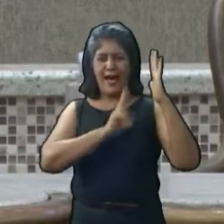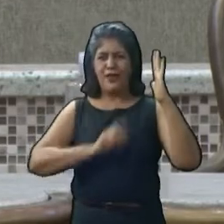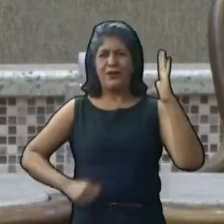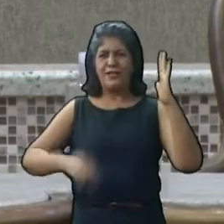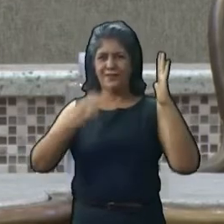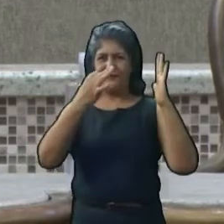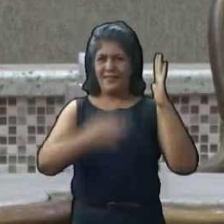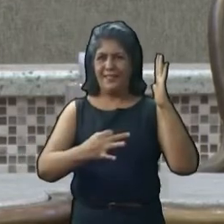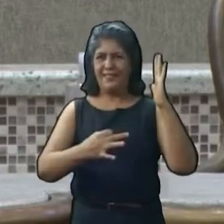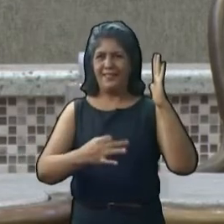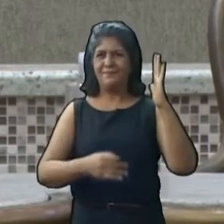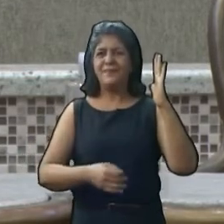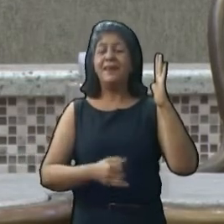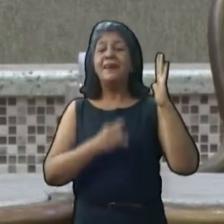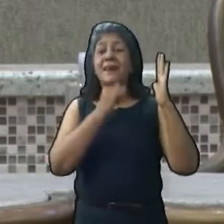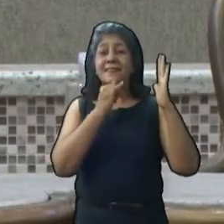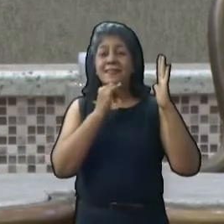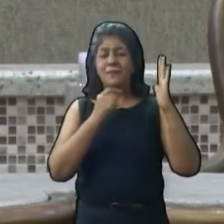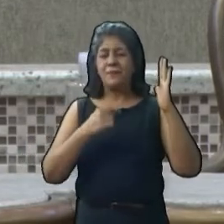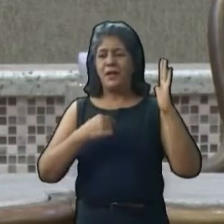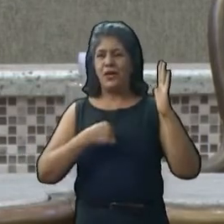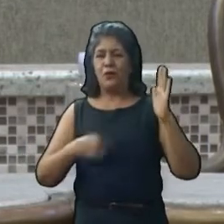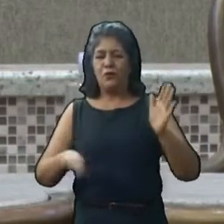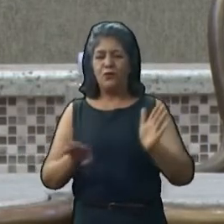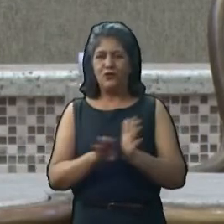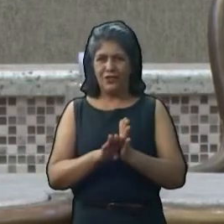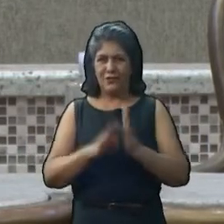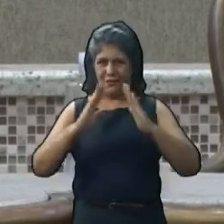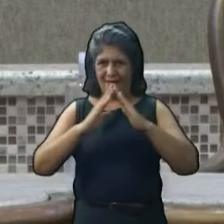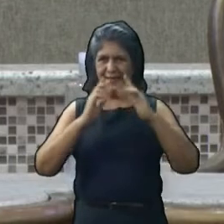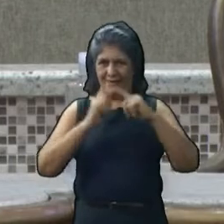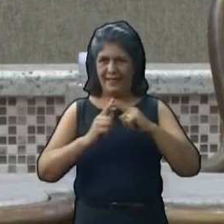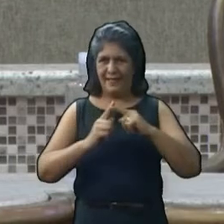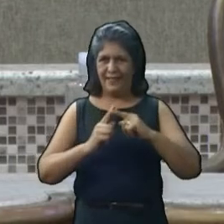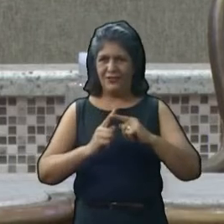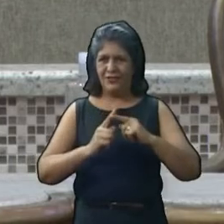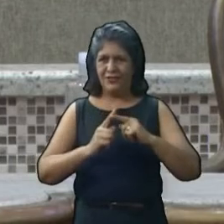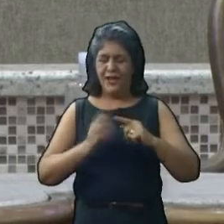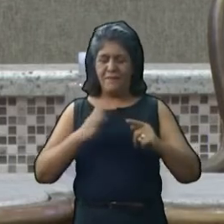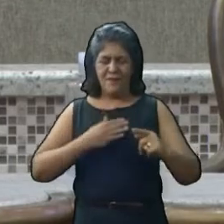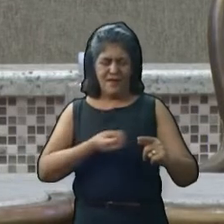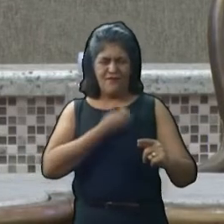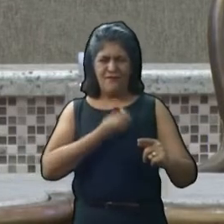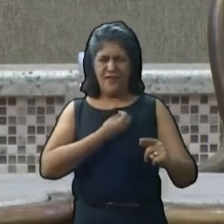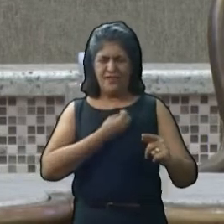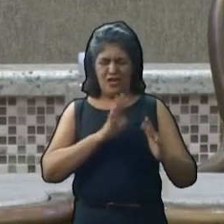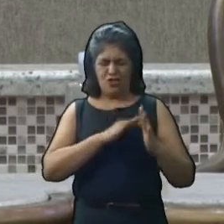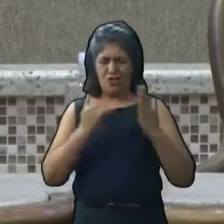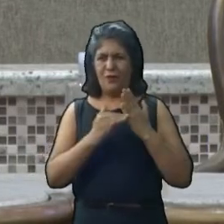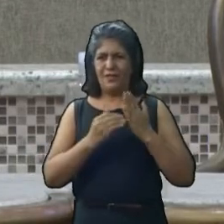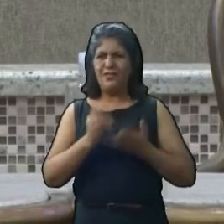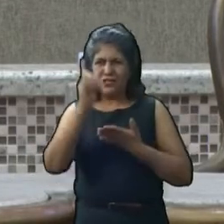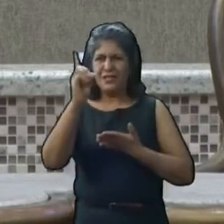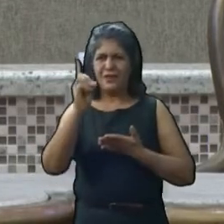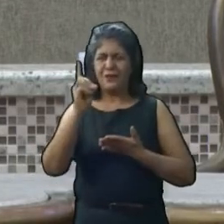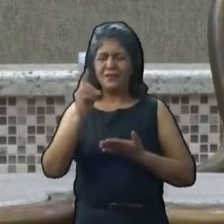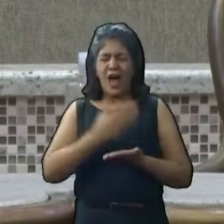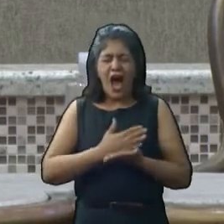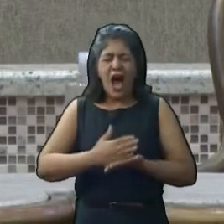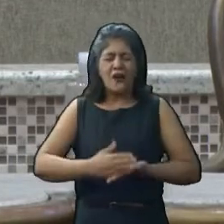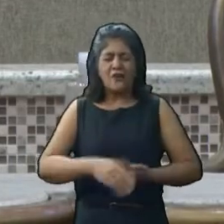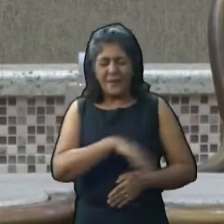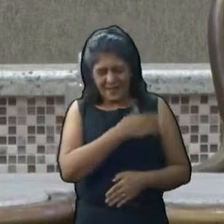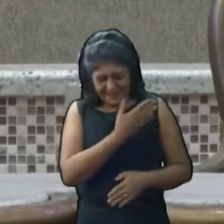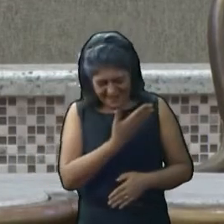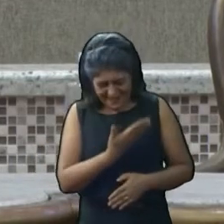eu sou todo de deus todo de deus a minha vida é toda de deus não tem reservas é se